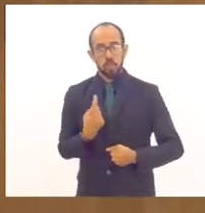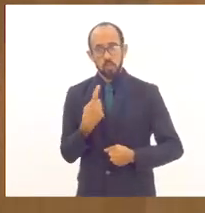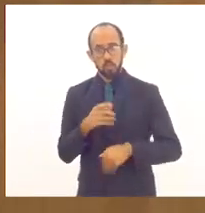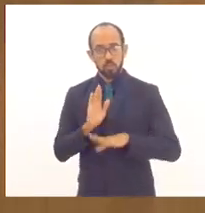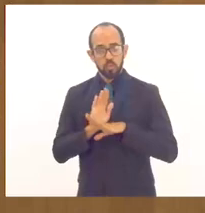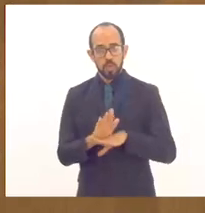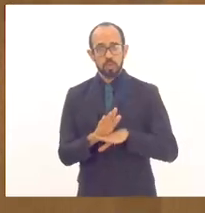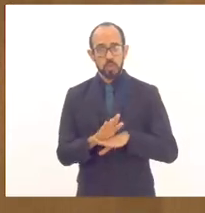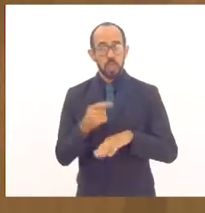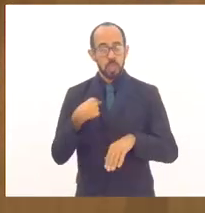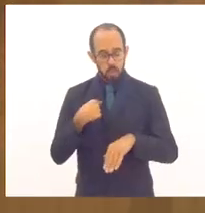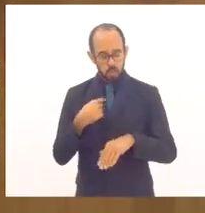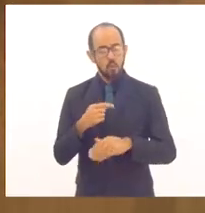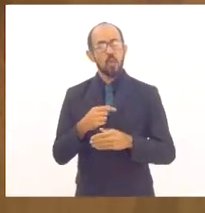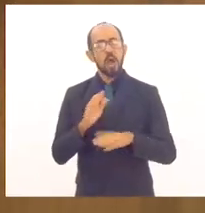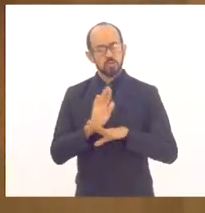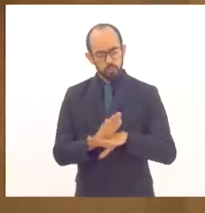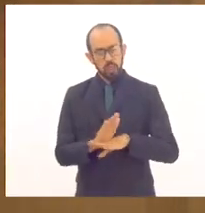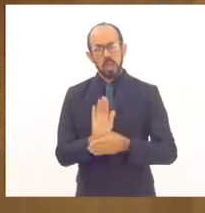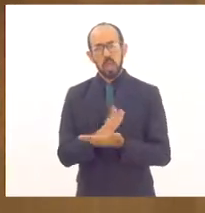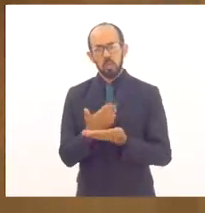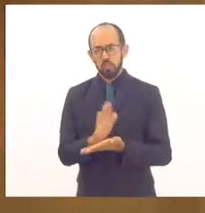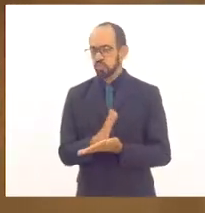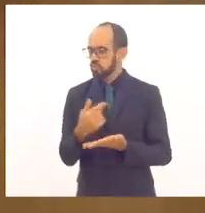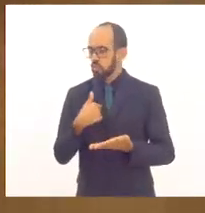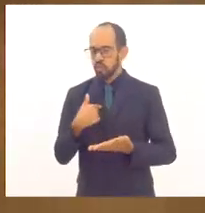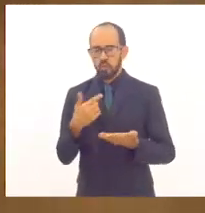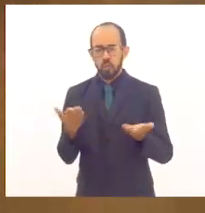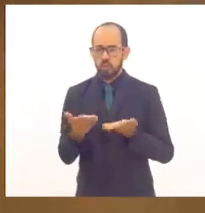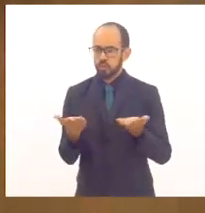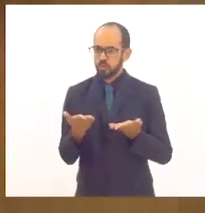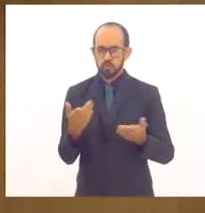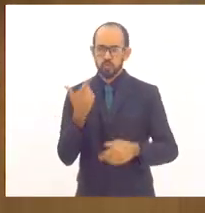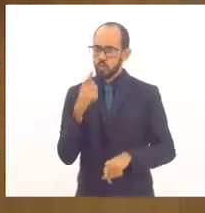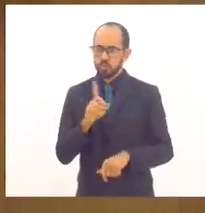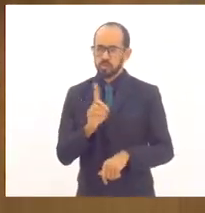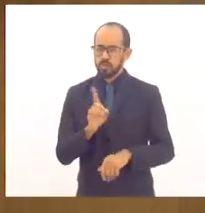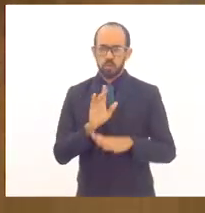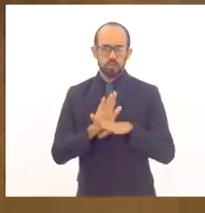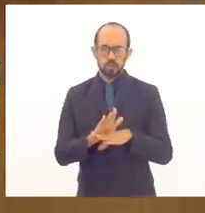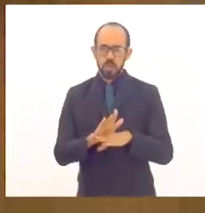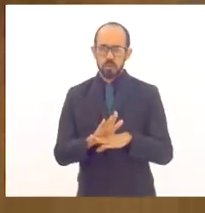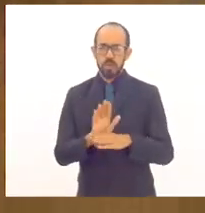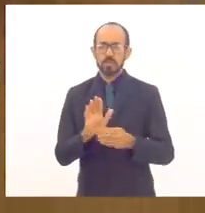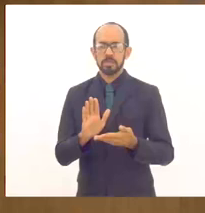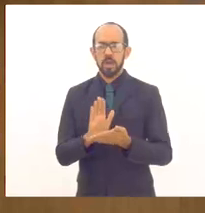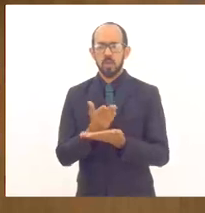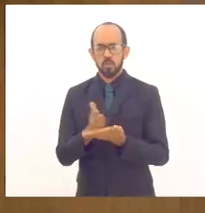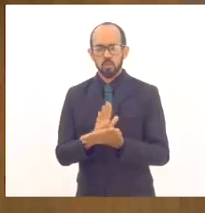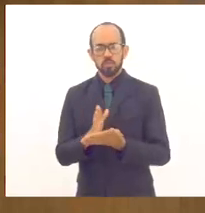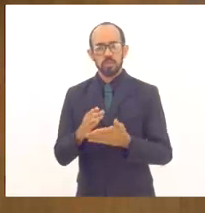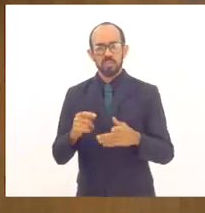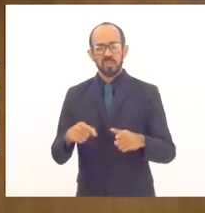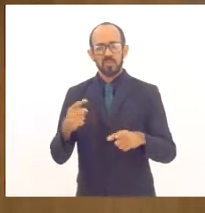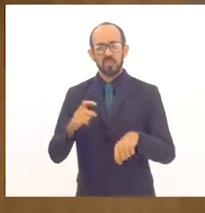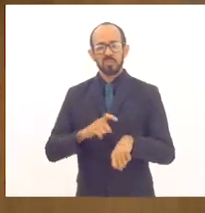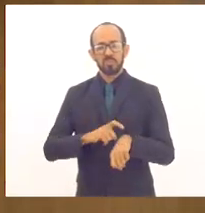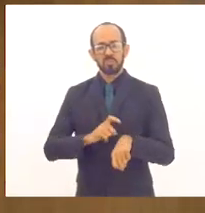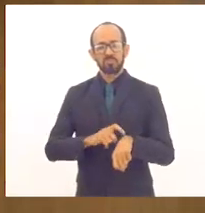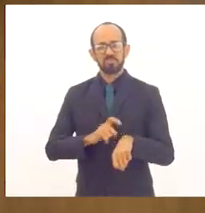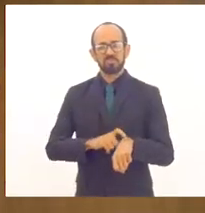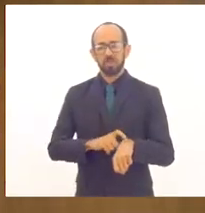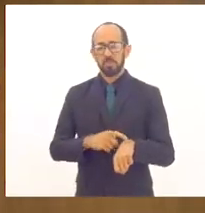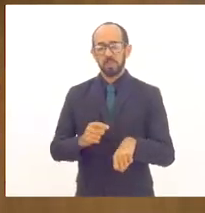ajudei alguns. Hoje eu não estou podendo ajudar, mas estamos com um que está numa situação crítica. Então, precisava ter um ponto